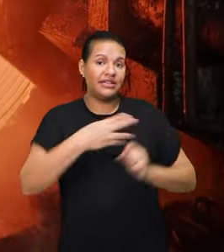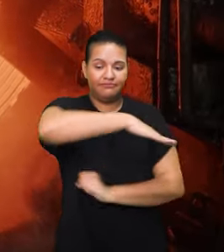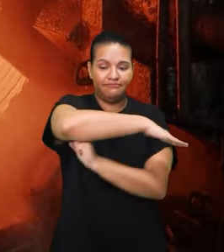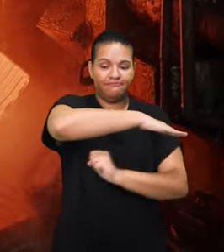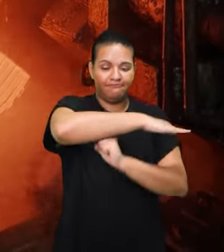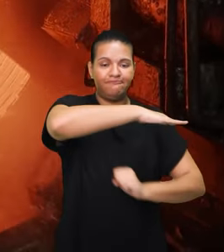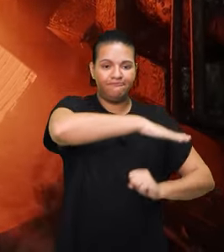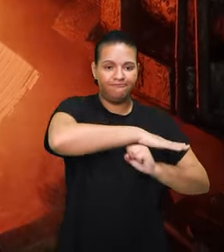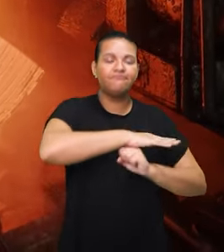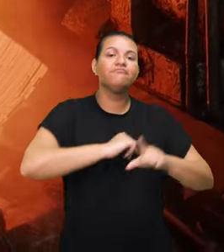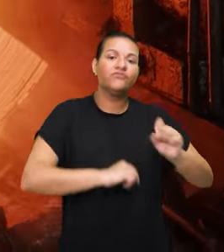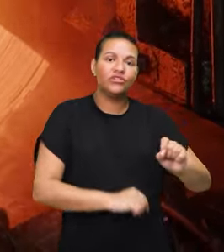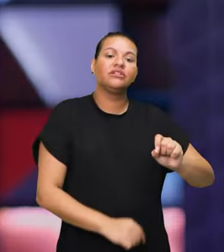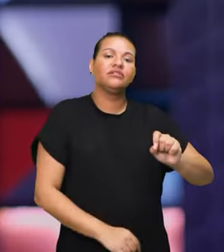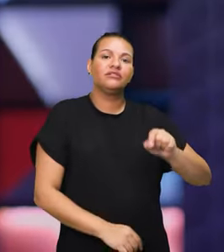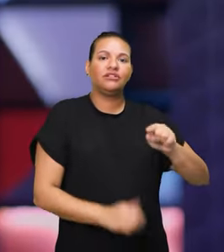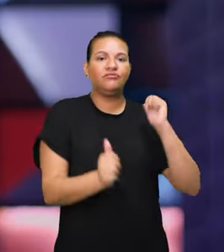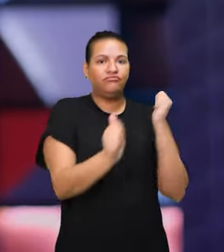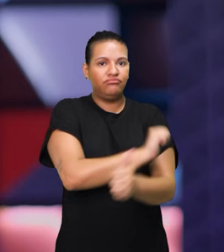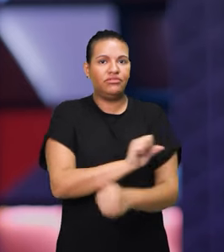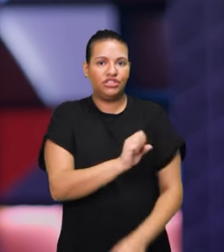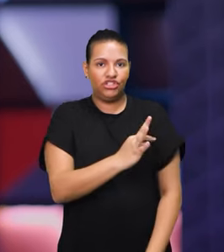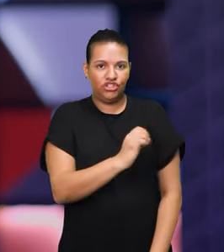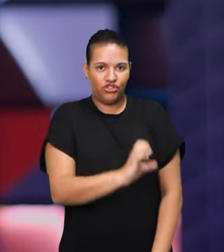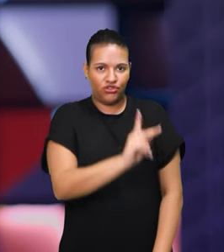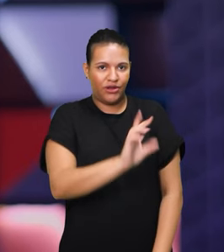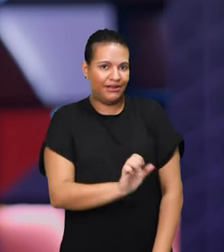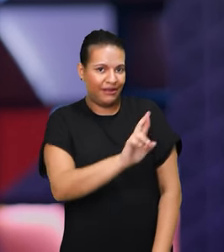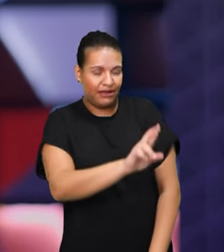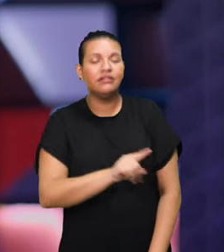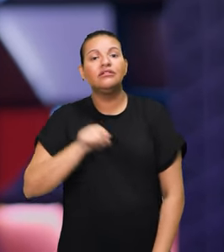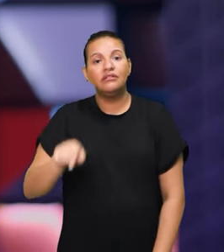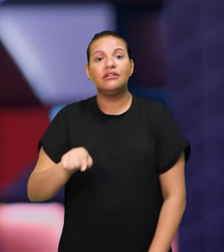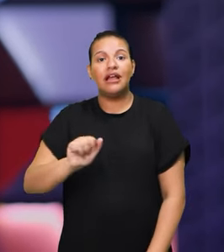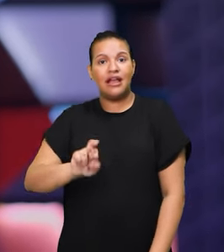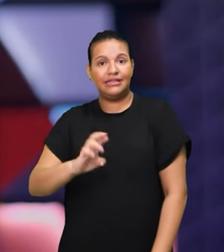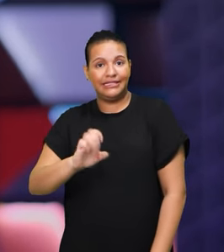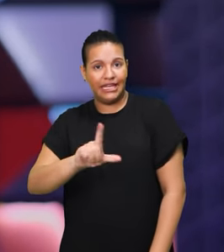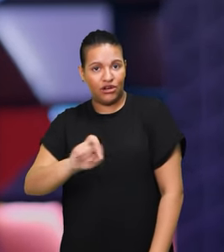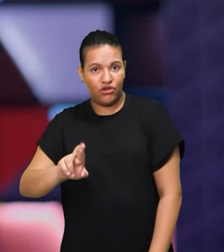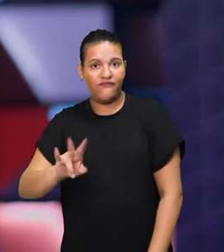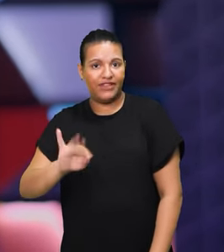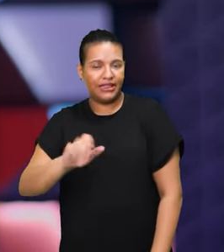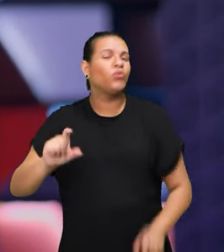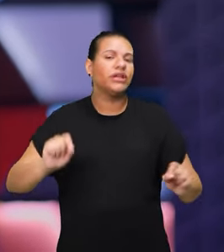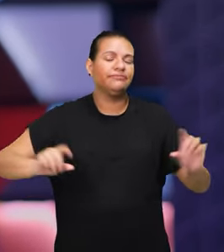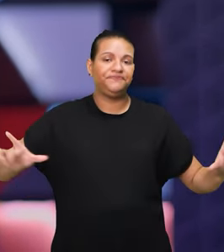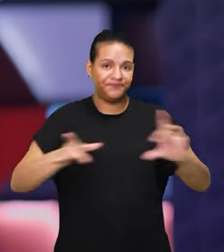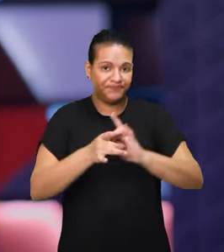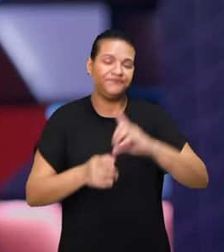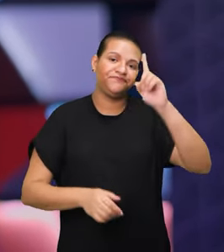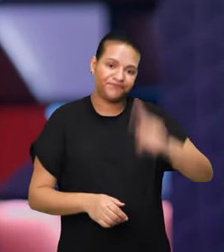a stock um rolo de metal avermelhado fumaça branca sobe João Bosco Reis da Silva diretor de sustentabilidade